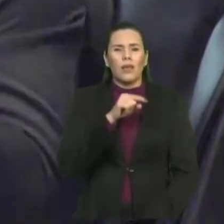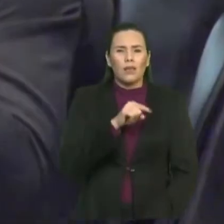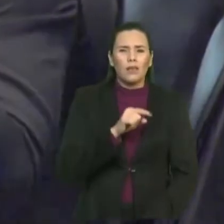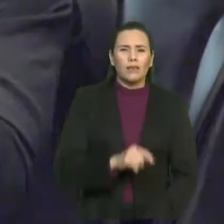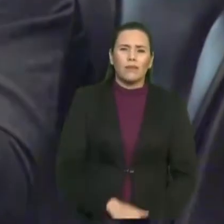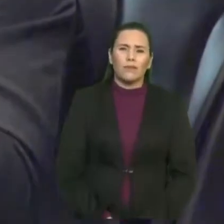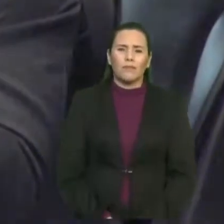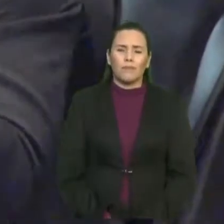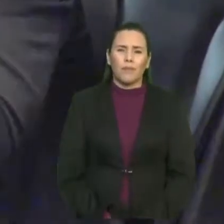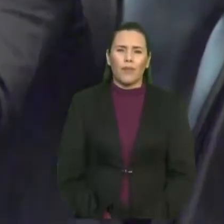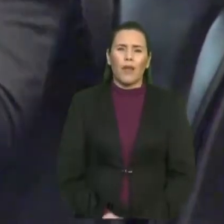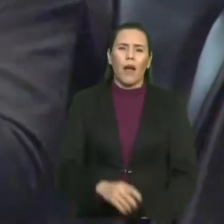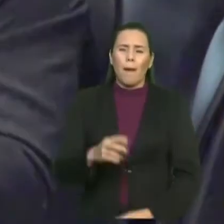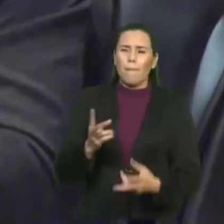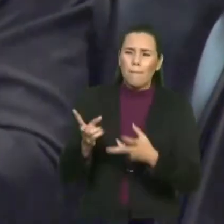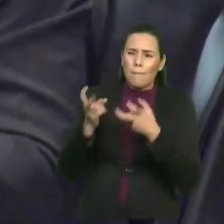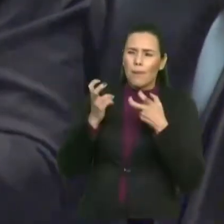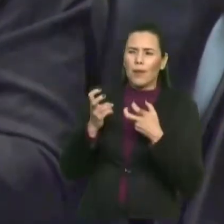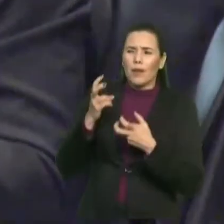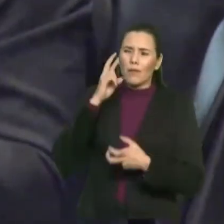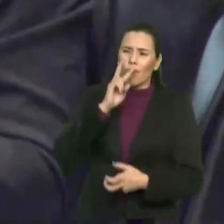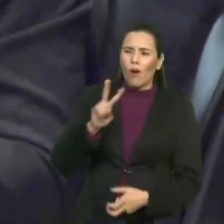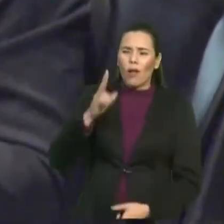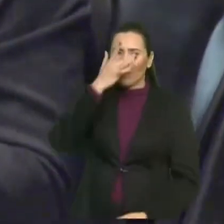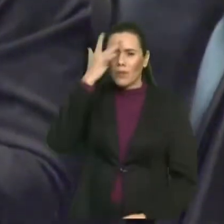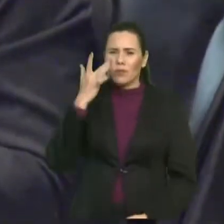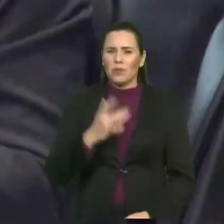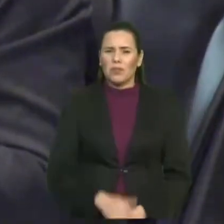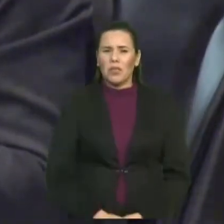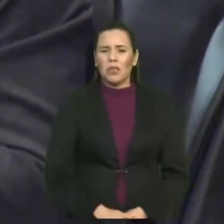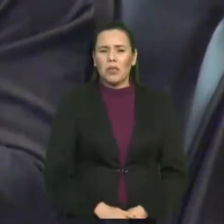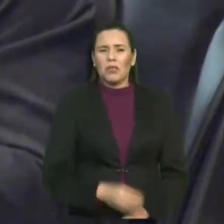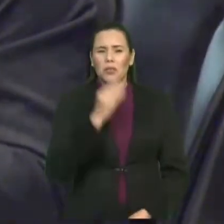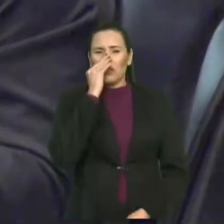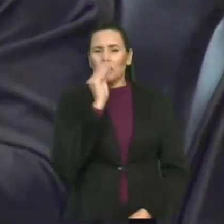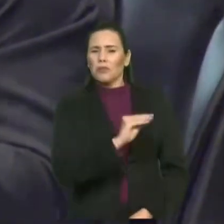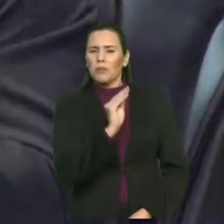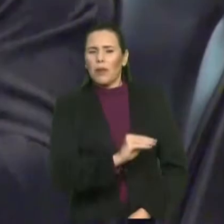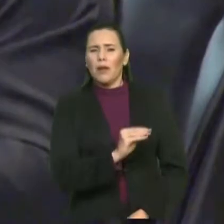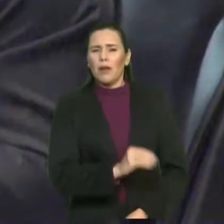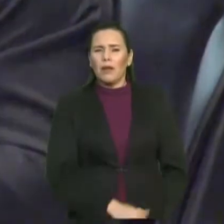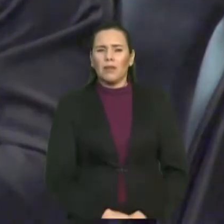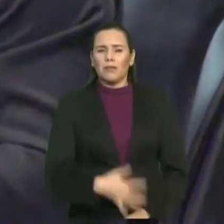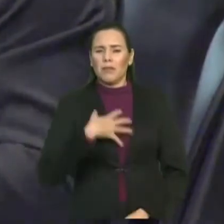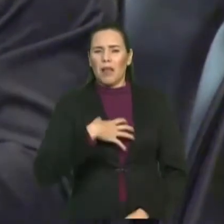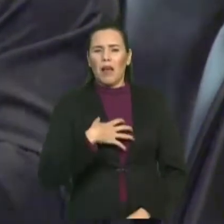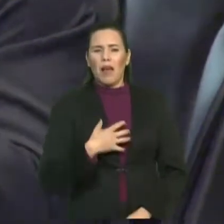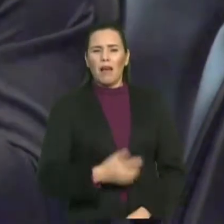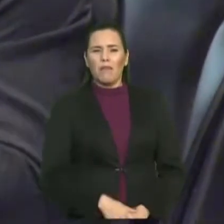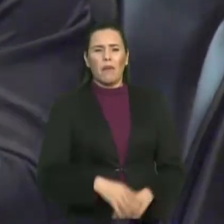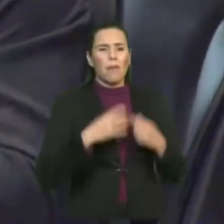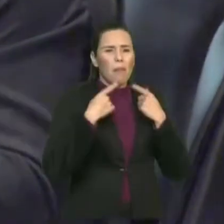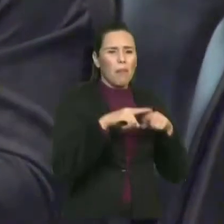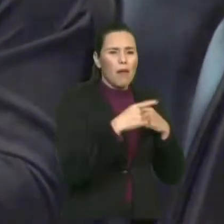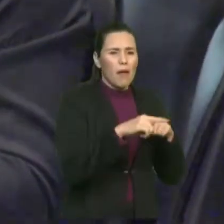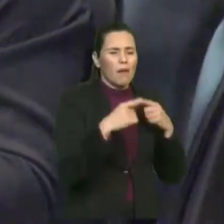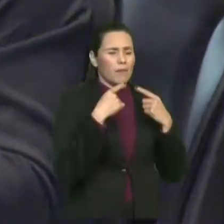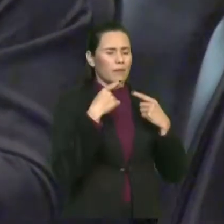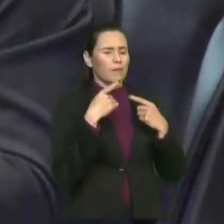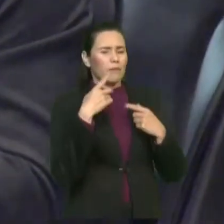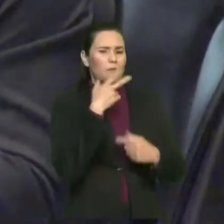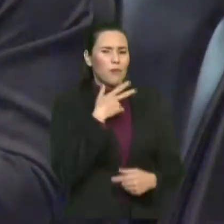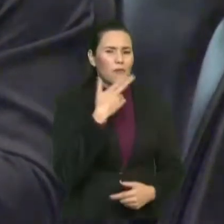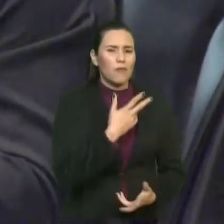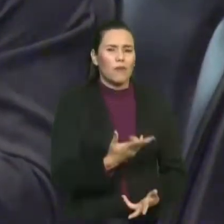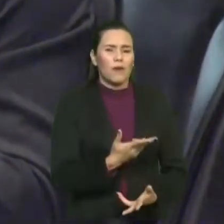uma radicalidade contra a figura do Edvaldo. Porque ele sempre teve dentro do seu perfil uma educação assim extraordinária